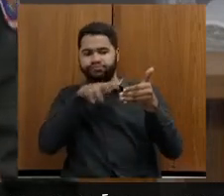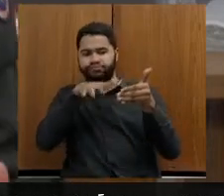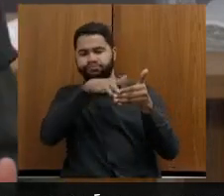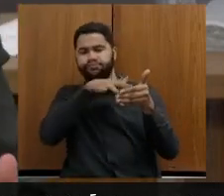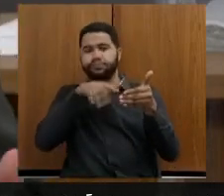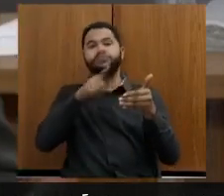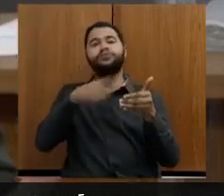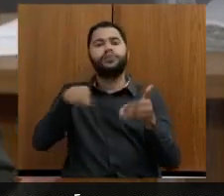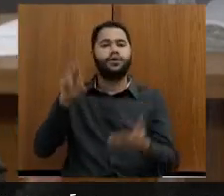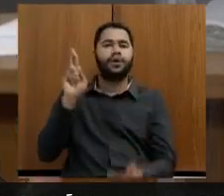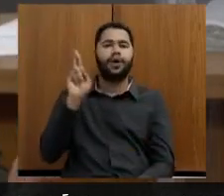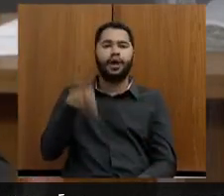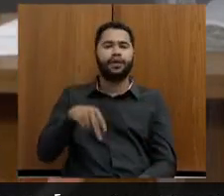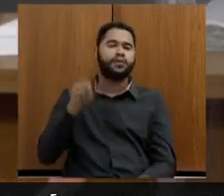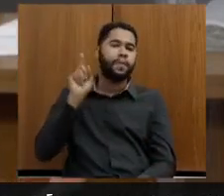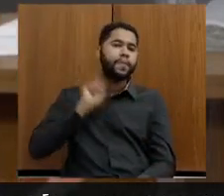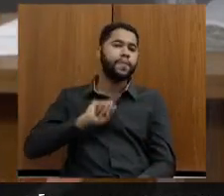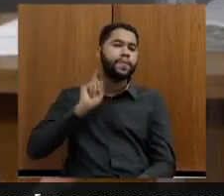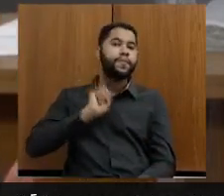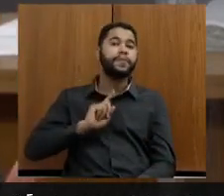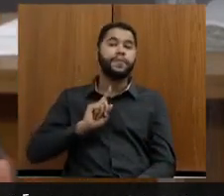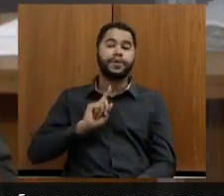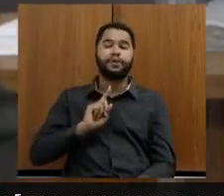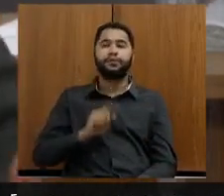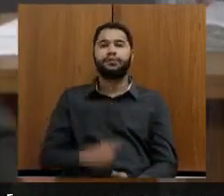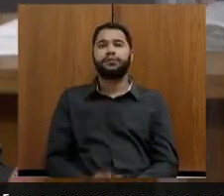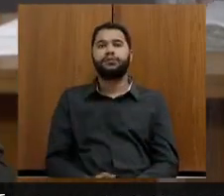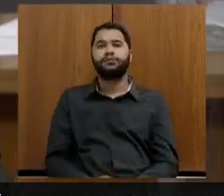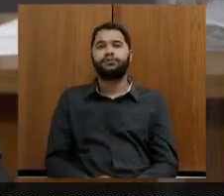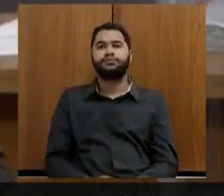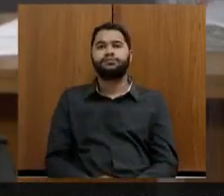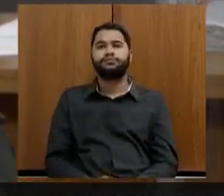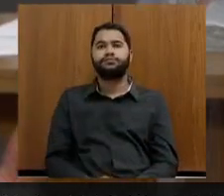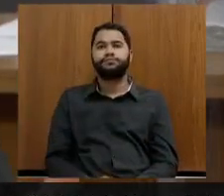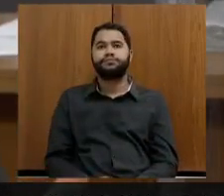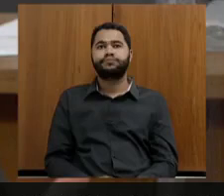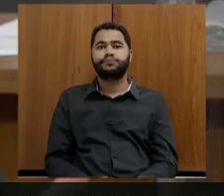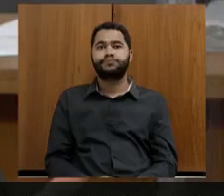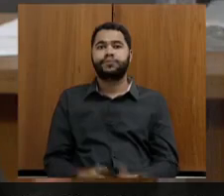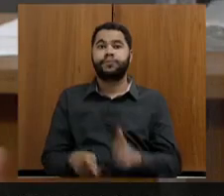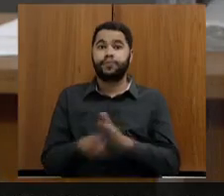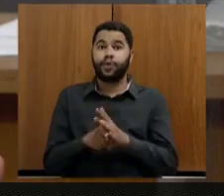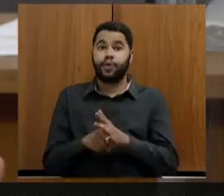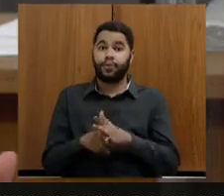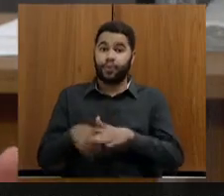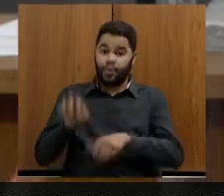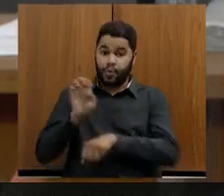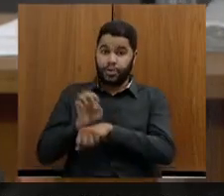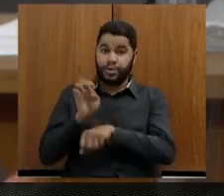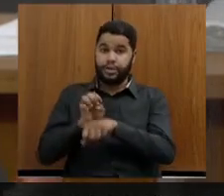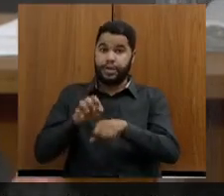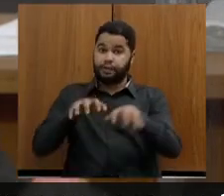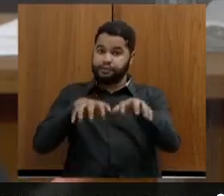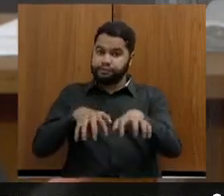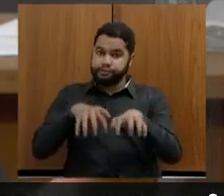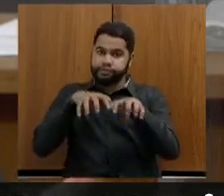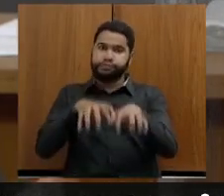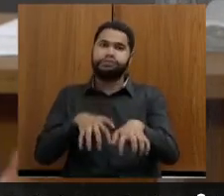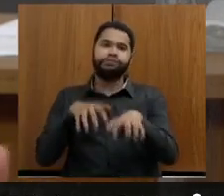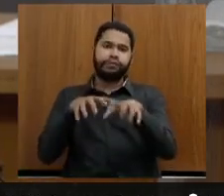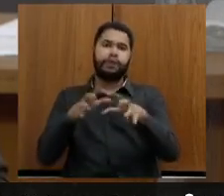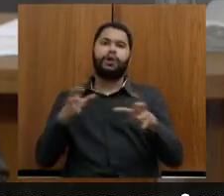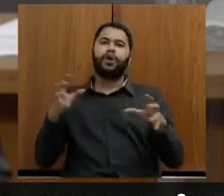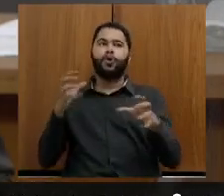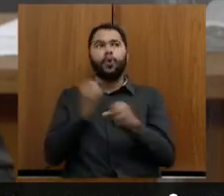show tem razão Minas Gerais estado de mineração nós temos um número muito